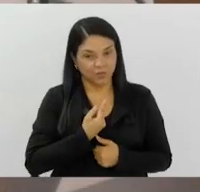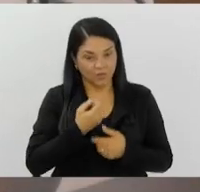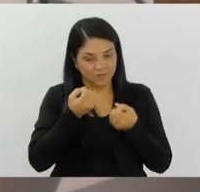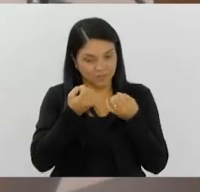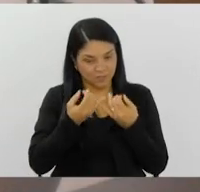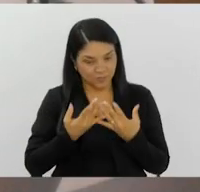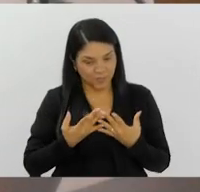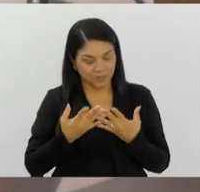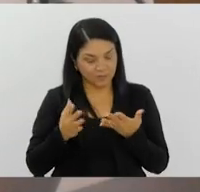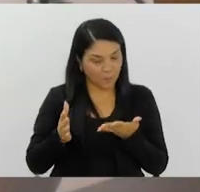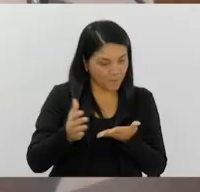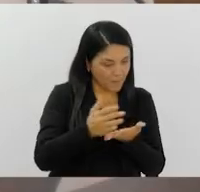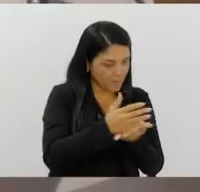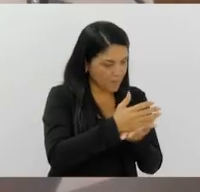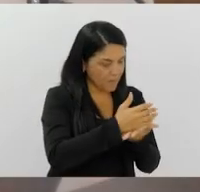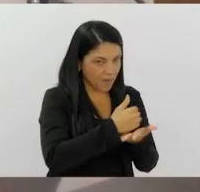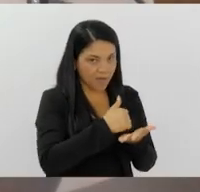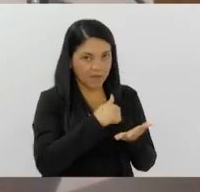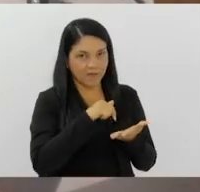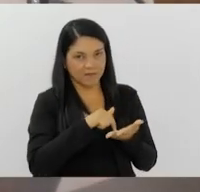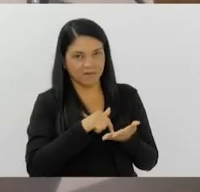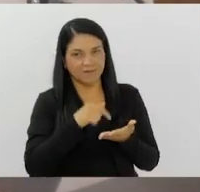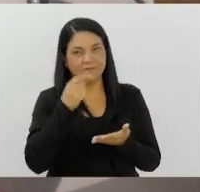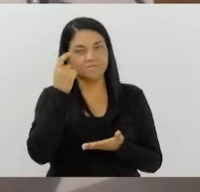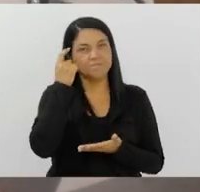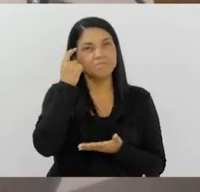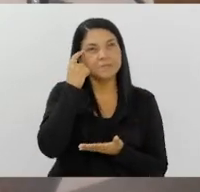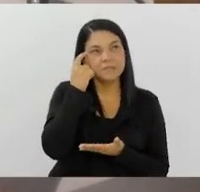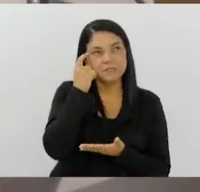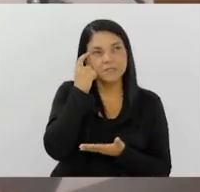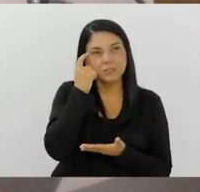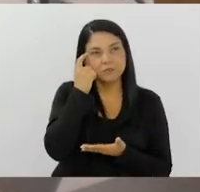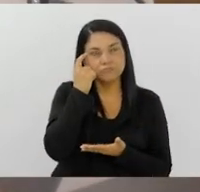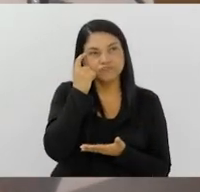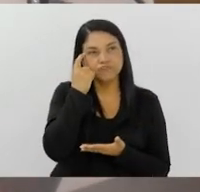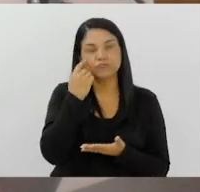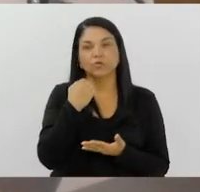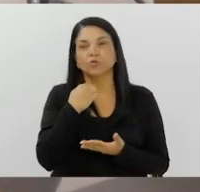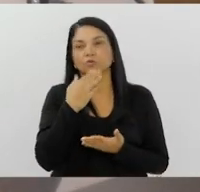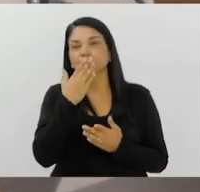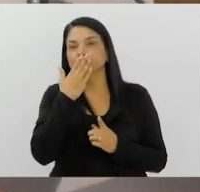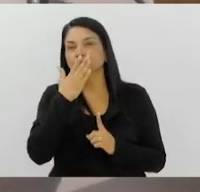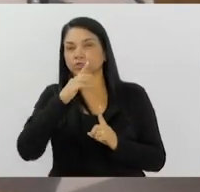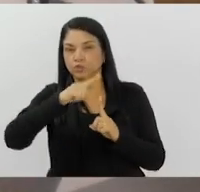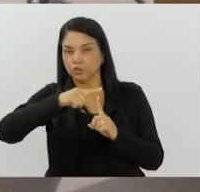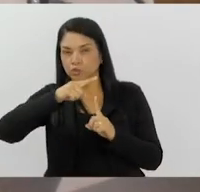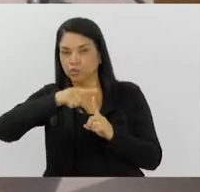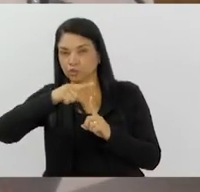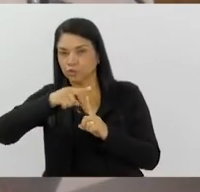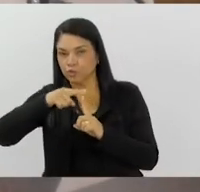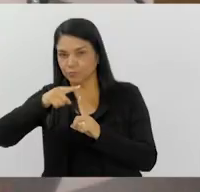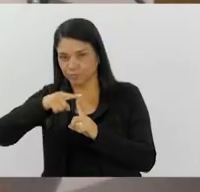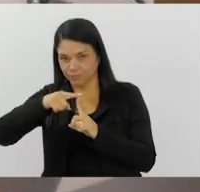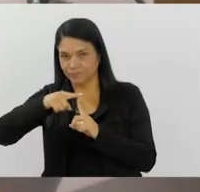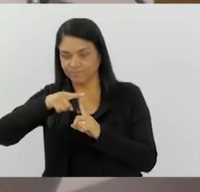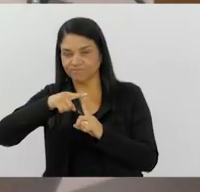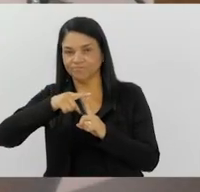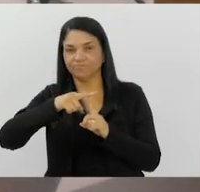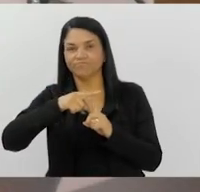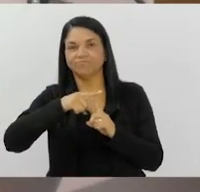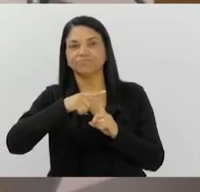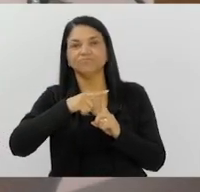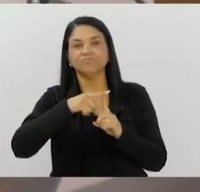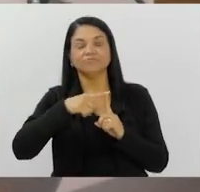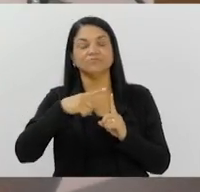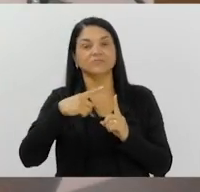coletar esse dado que eu tô pensando vai ser então um tipo de protocolo que o agente policial vai ser feito vai fazer